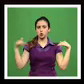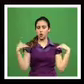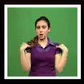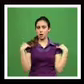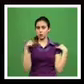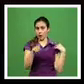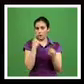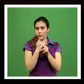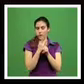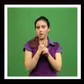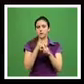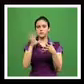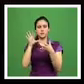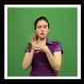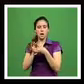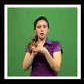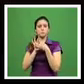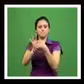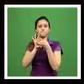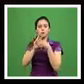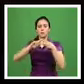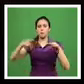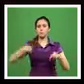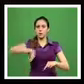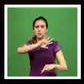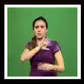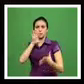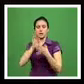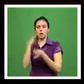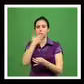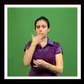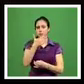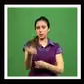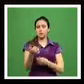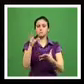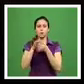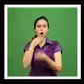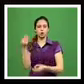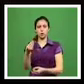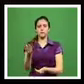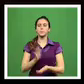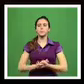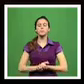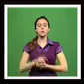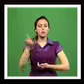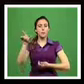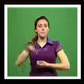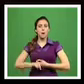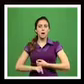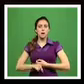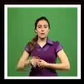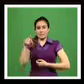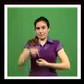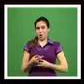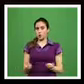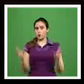em conjunto com uma parceria com a Câmara Municipal de Coimbra, no âmbito da Quinzena da Juventude. Teremos também, e esta